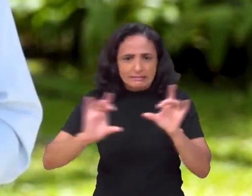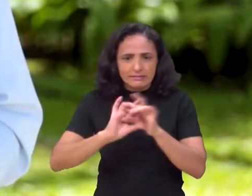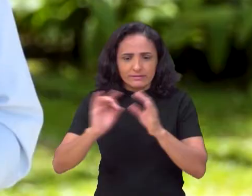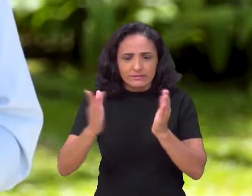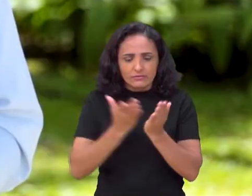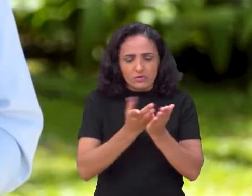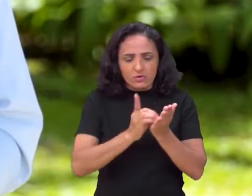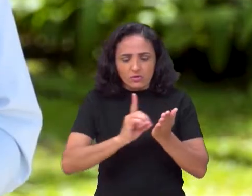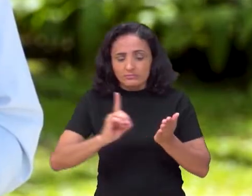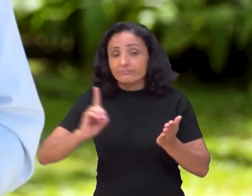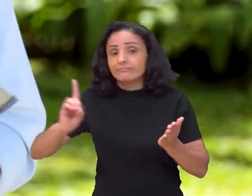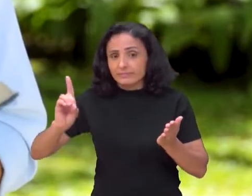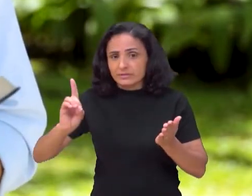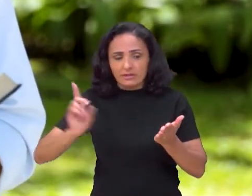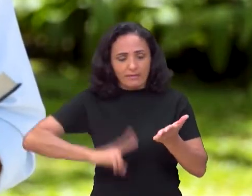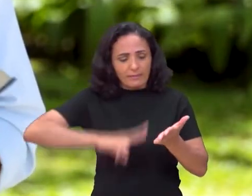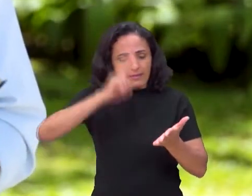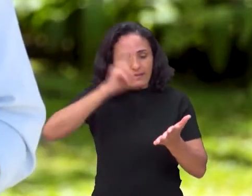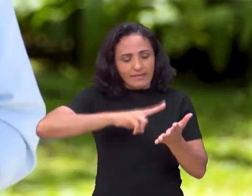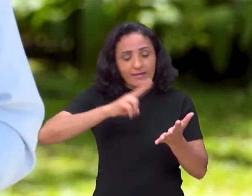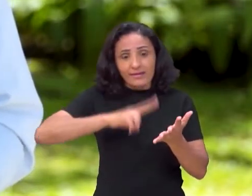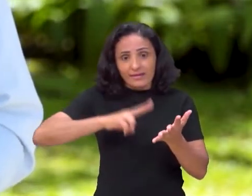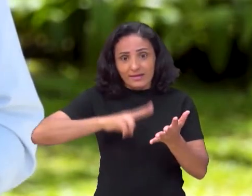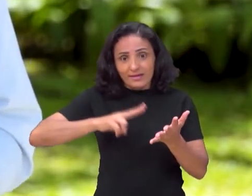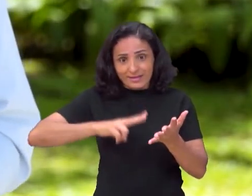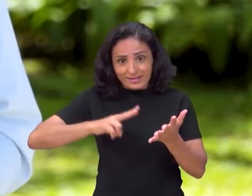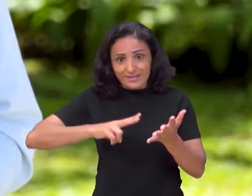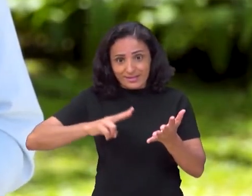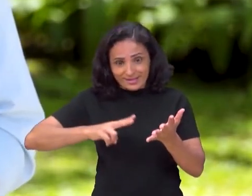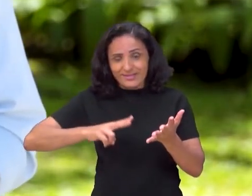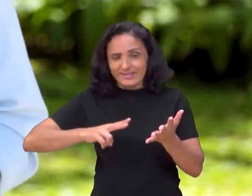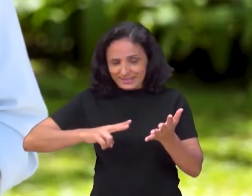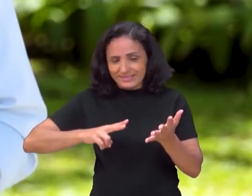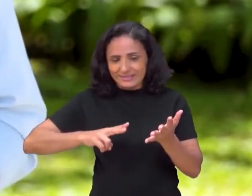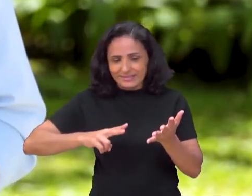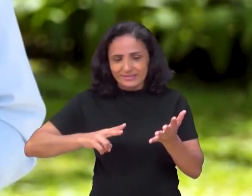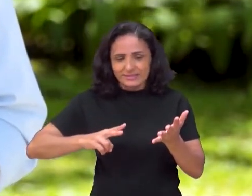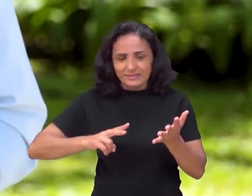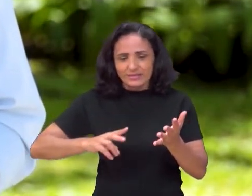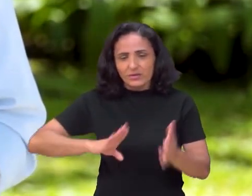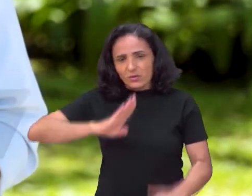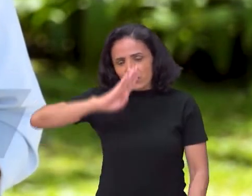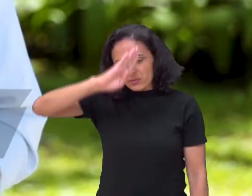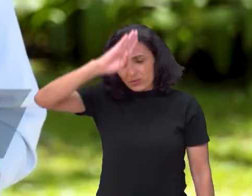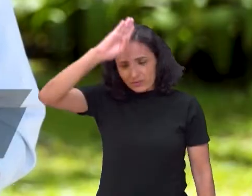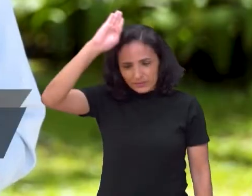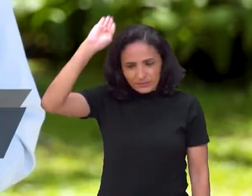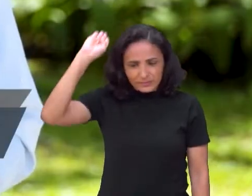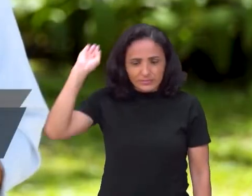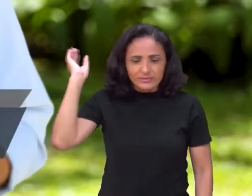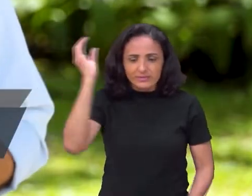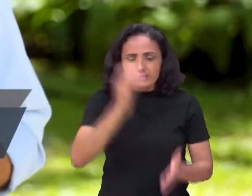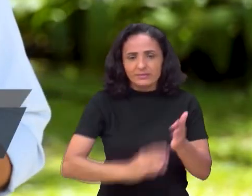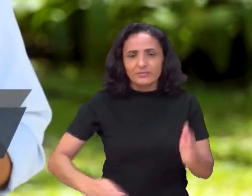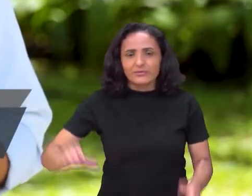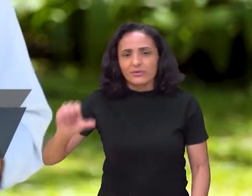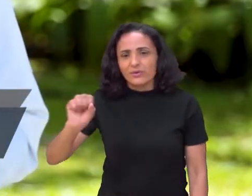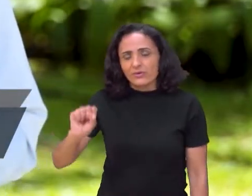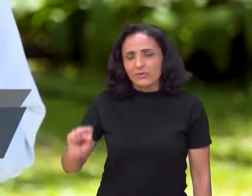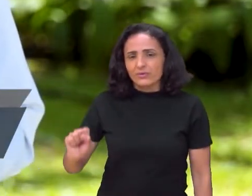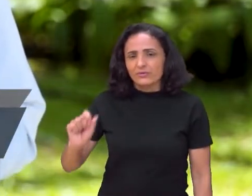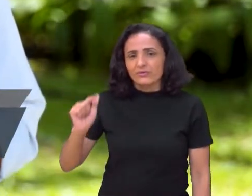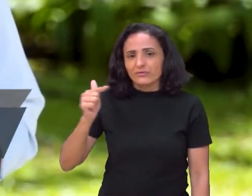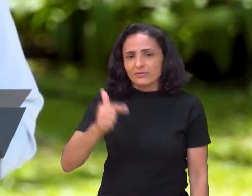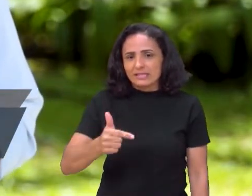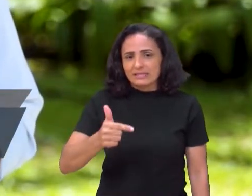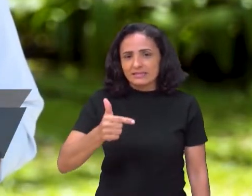mão dele agora neste instante, para que possamos estar lendo na carta aos Romanos, capítulo número 8, versículo de